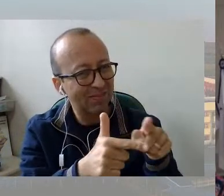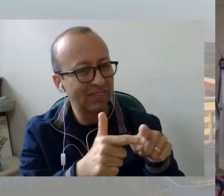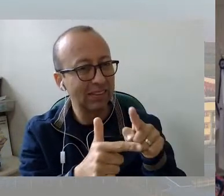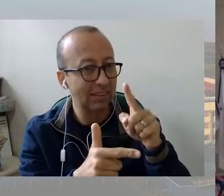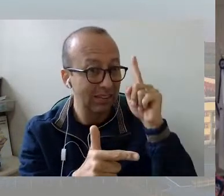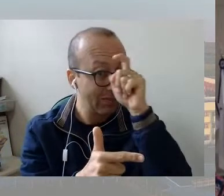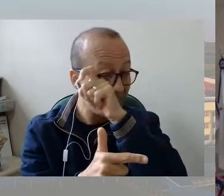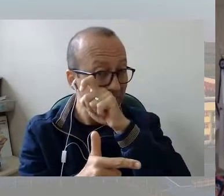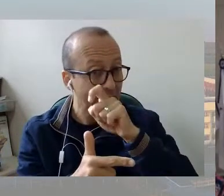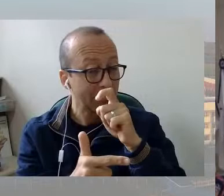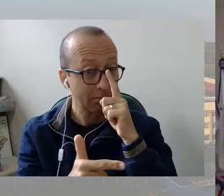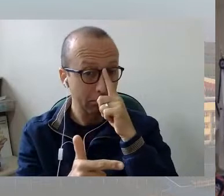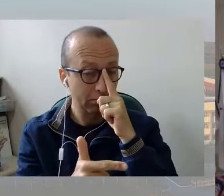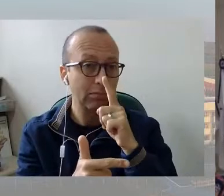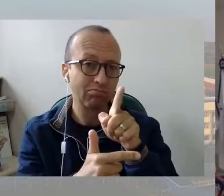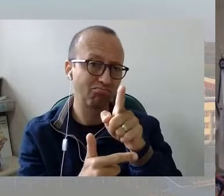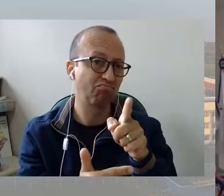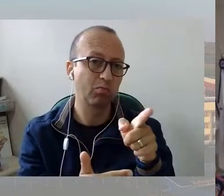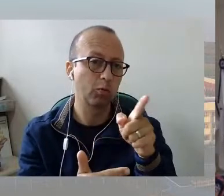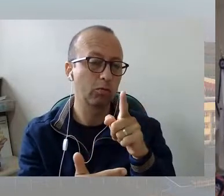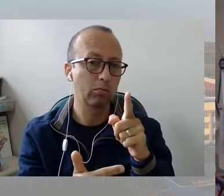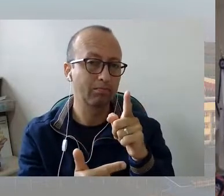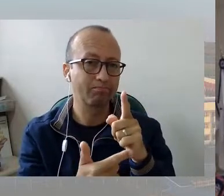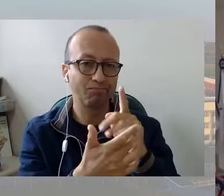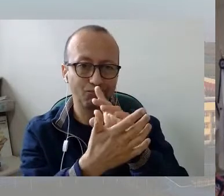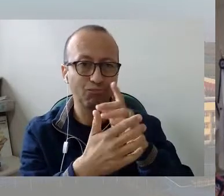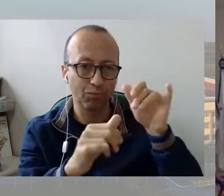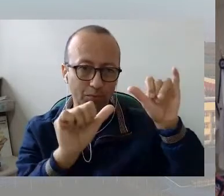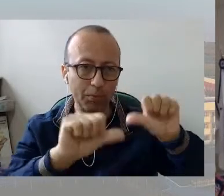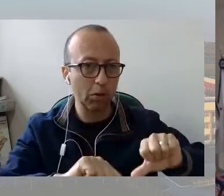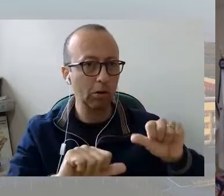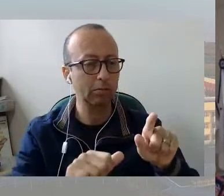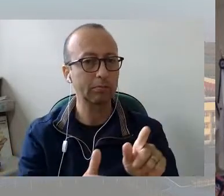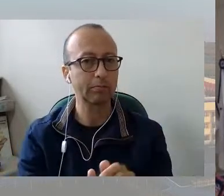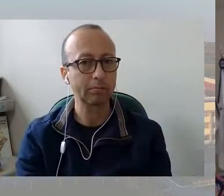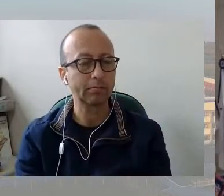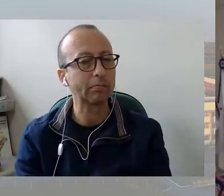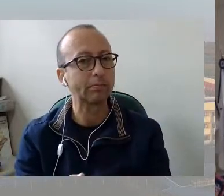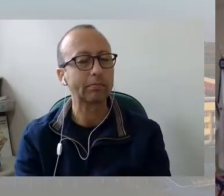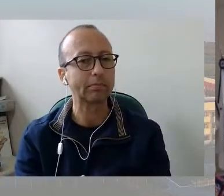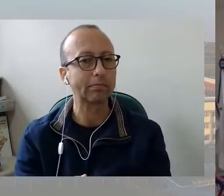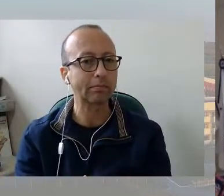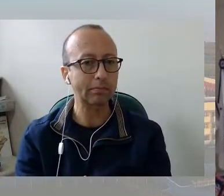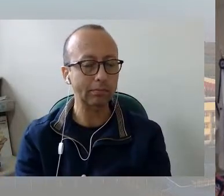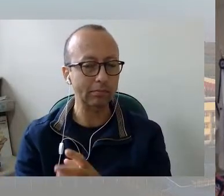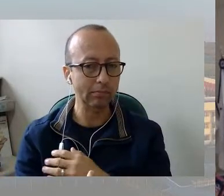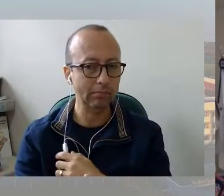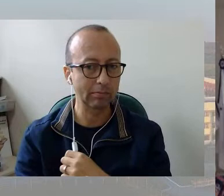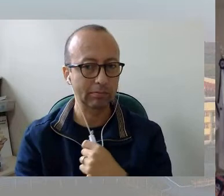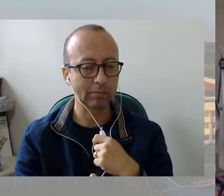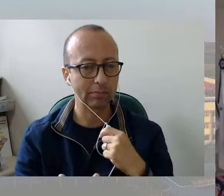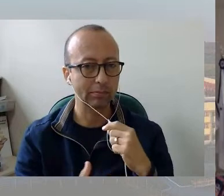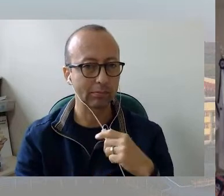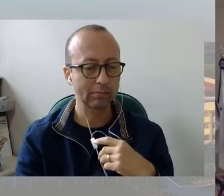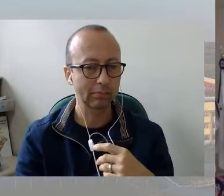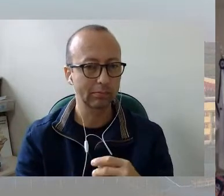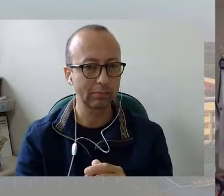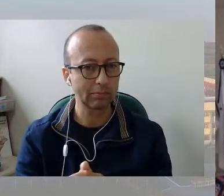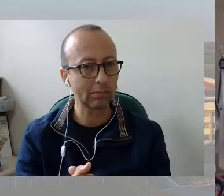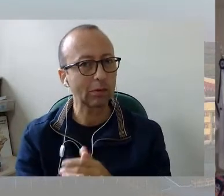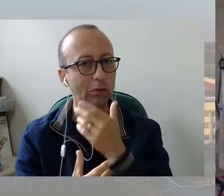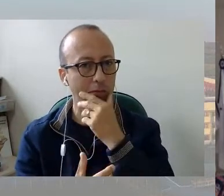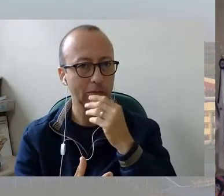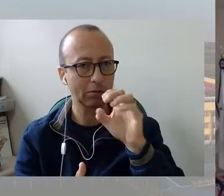e alunas negros e negras. Corroborar com o ato desrespeitoso, hostil e violento, sim, a memória de